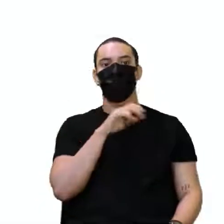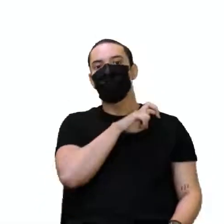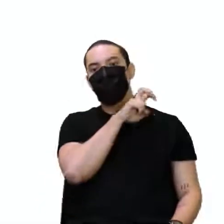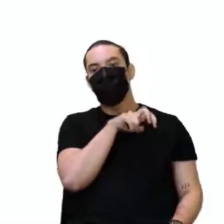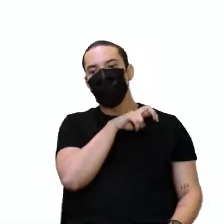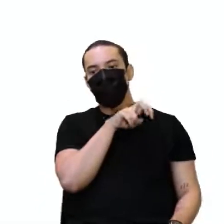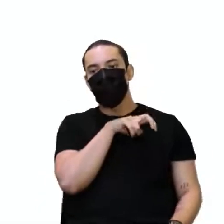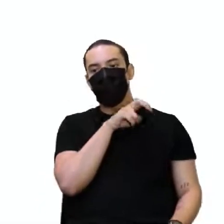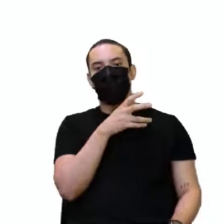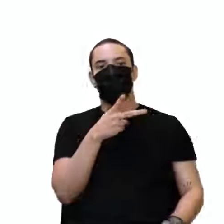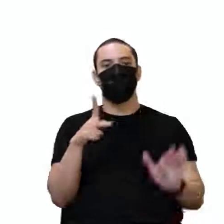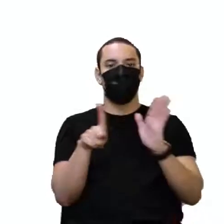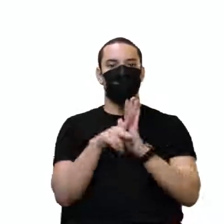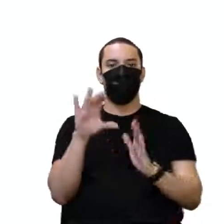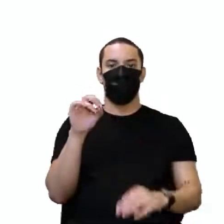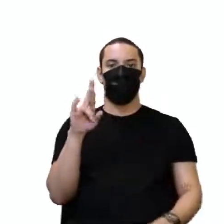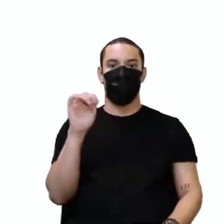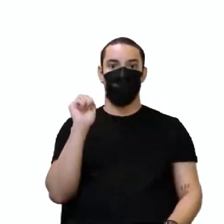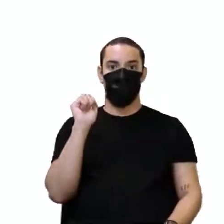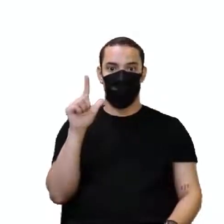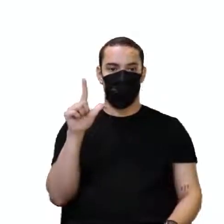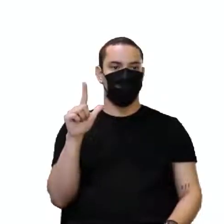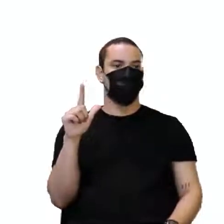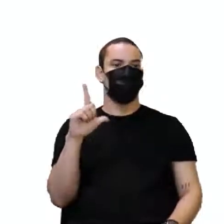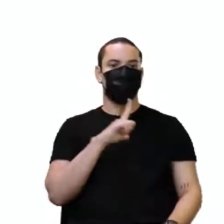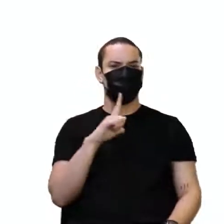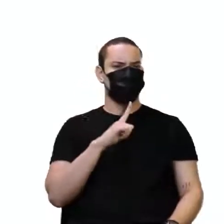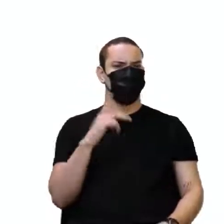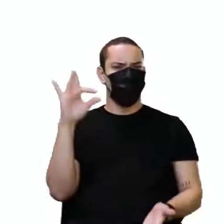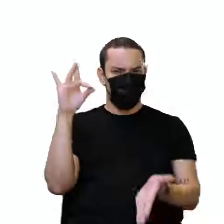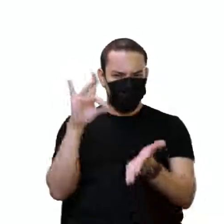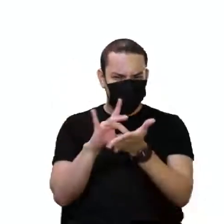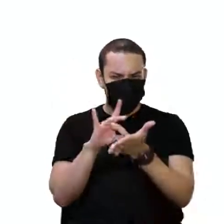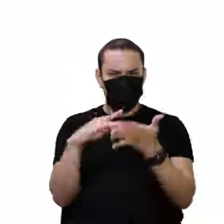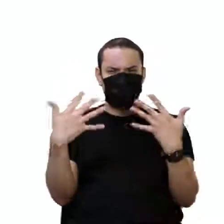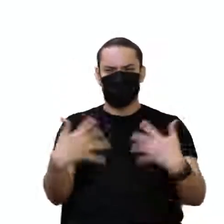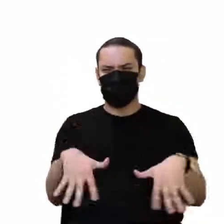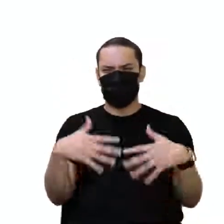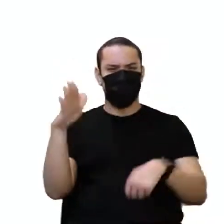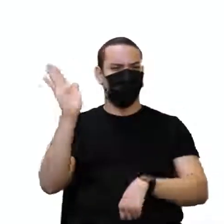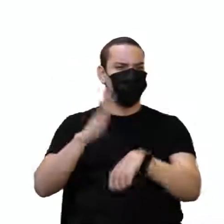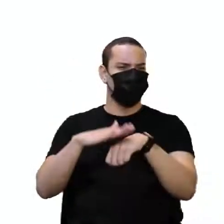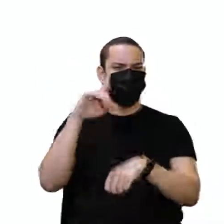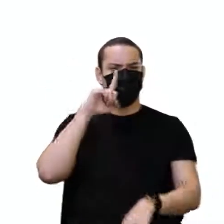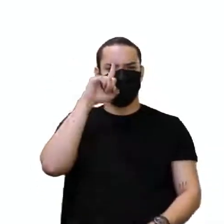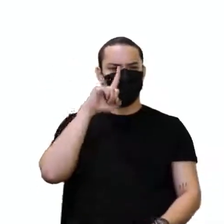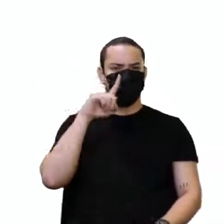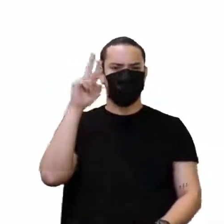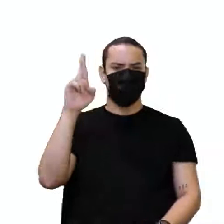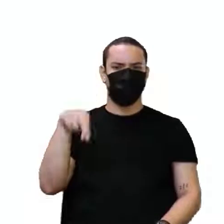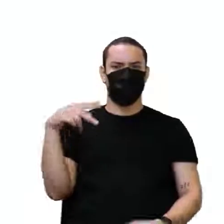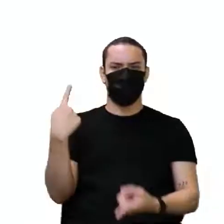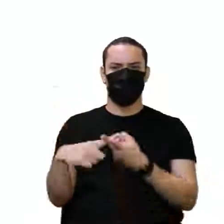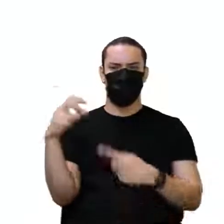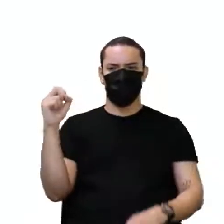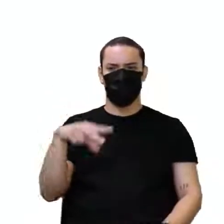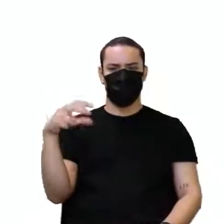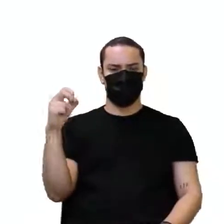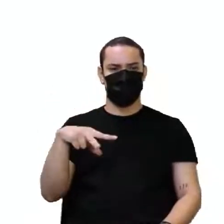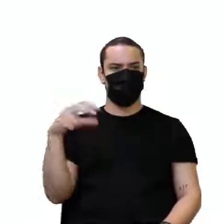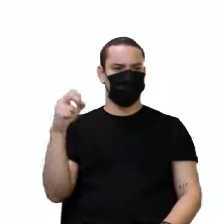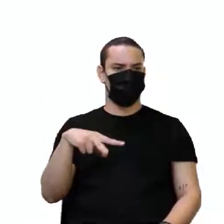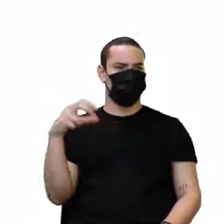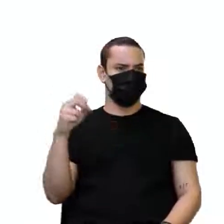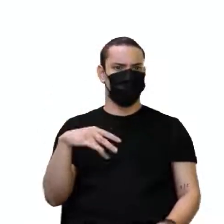cobras corais. A cobra coral verdadeira é bastante temida, sendo uma das mais perigosas em razão da potência de seu